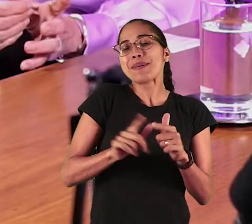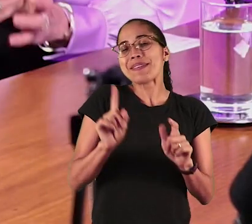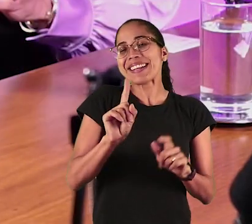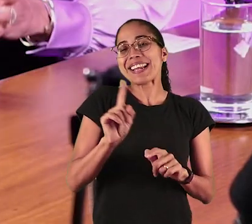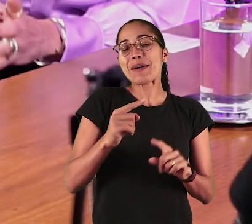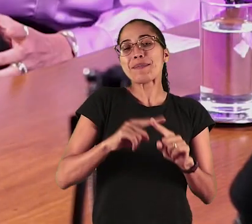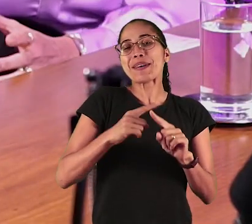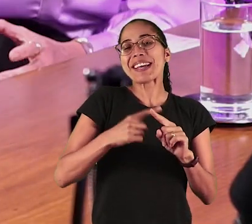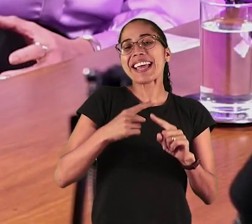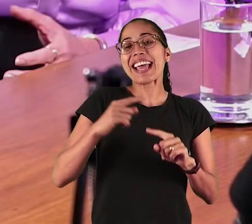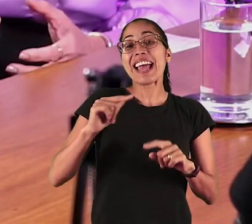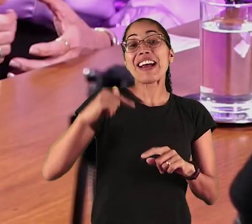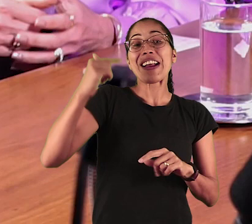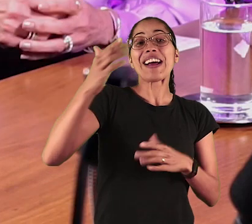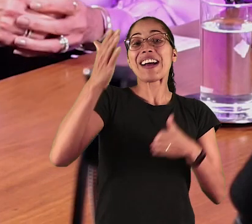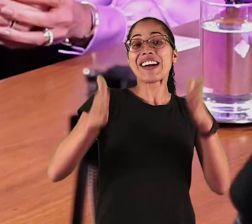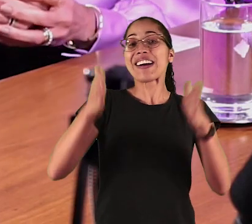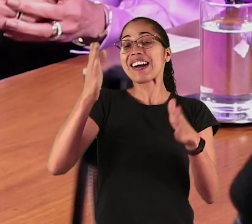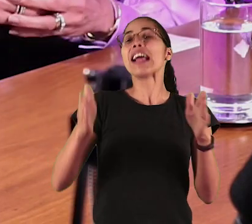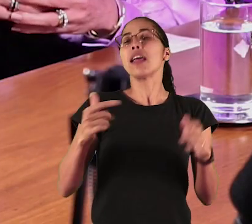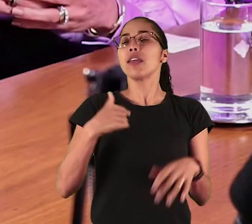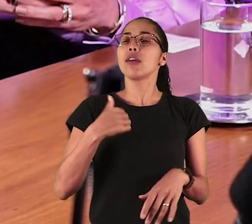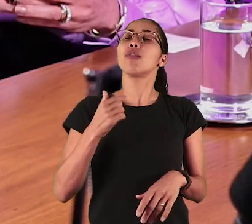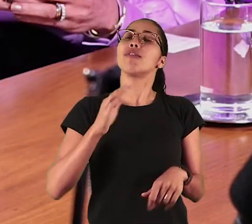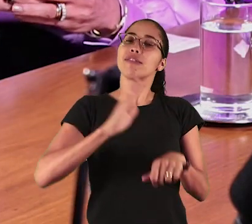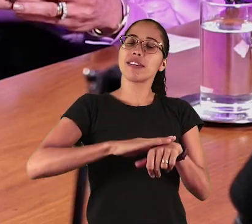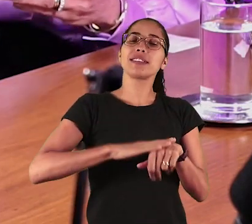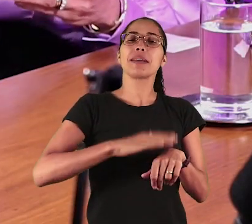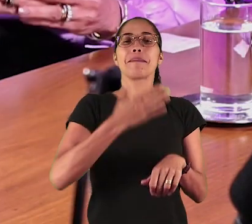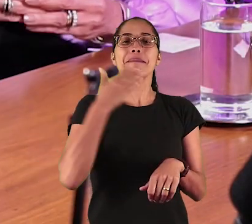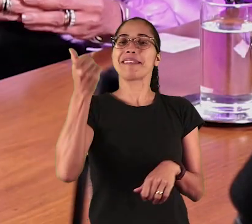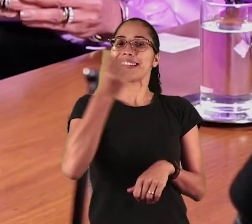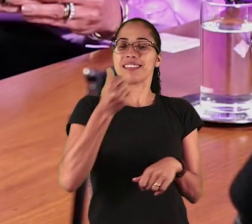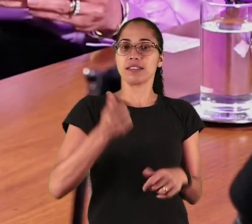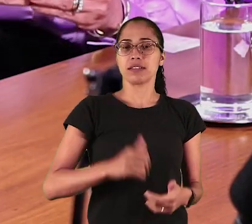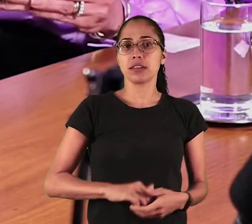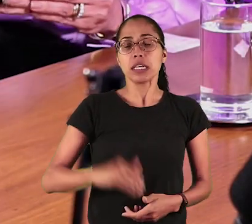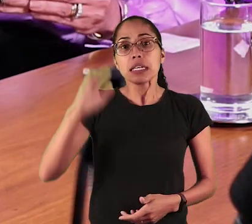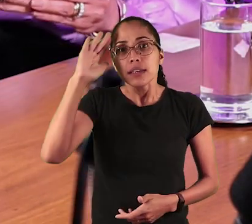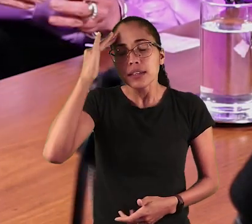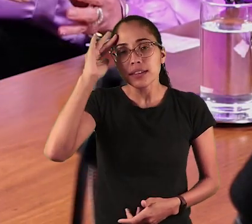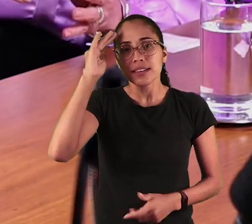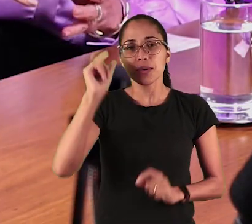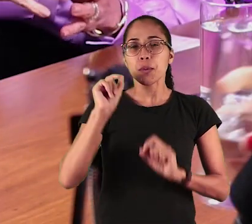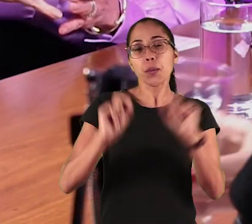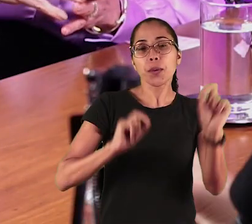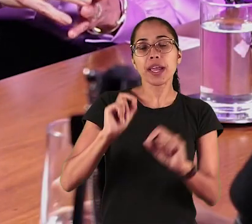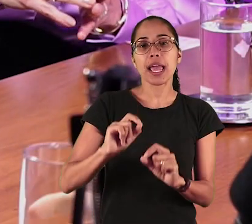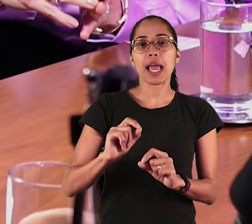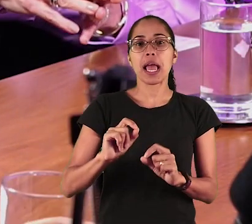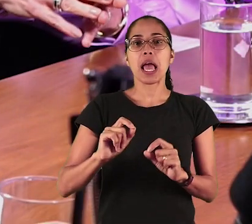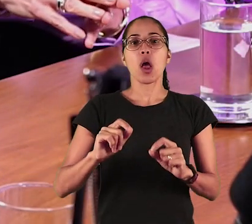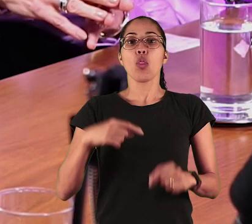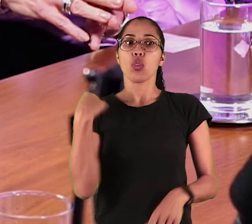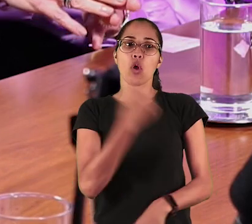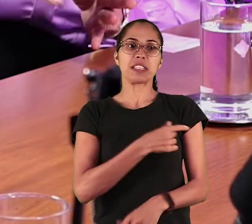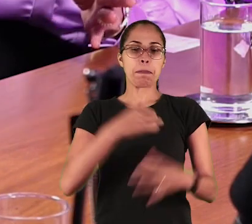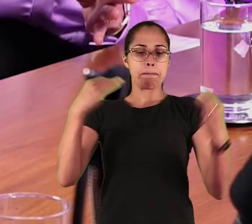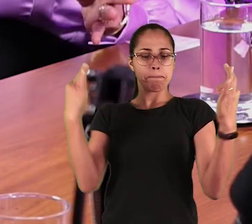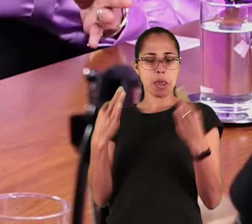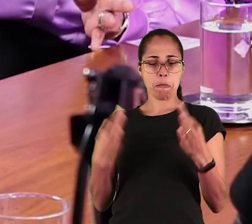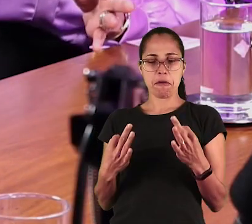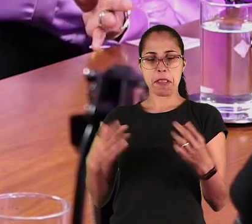O que um outro momento eu vou compensar eu acho que essa questão da gente entender que não precisamos ser